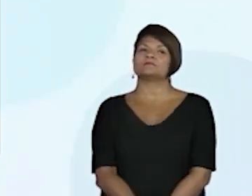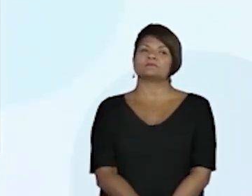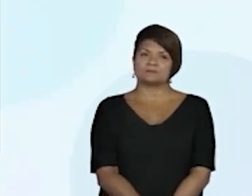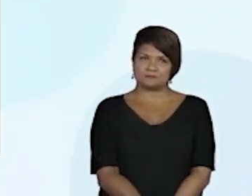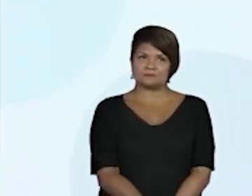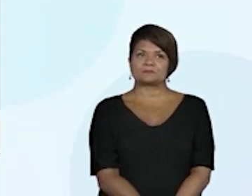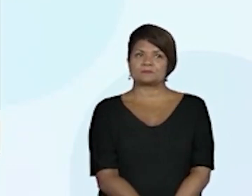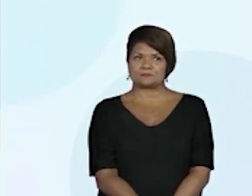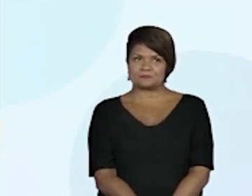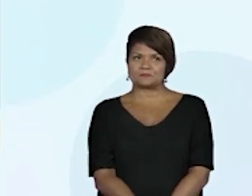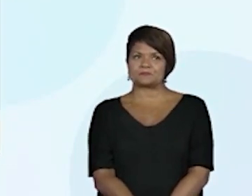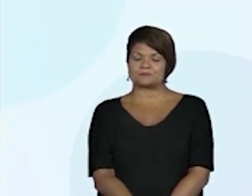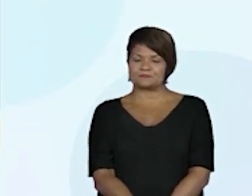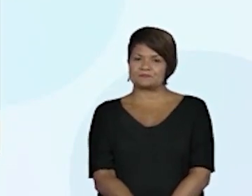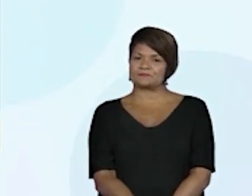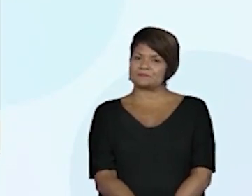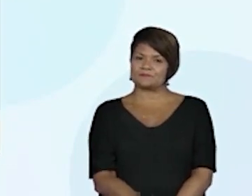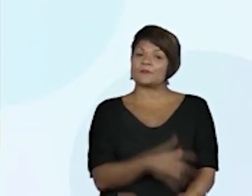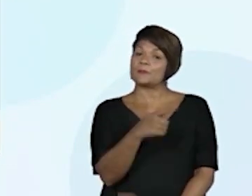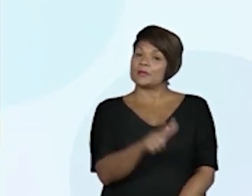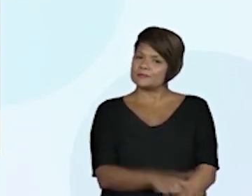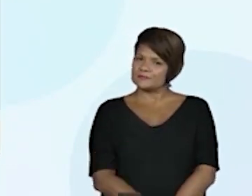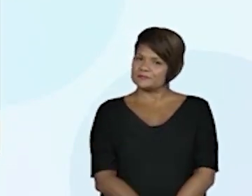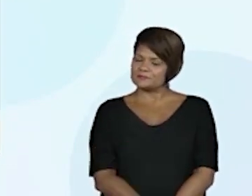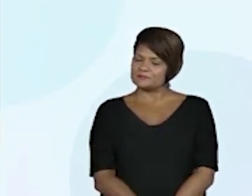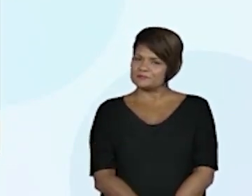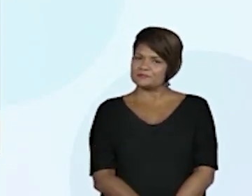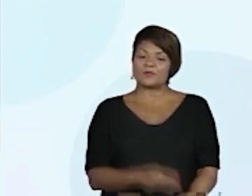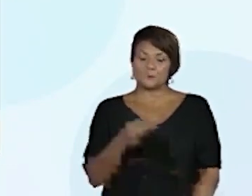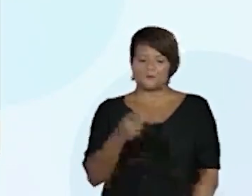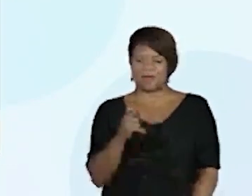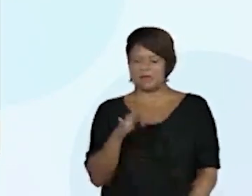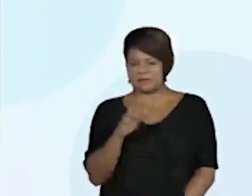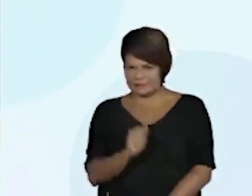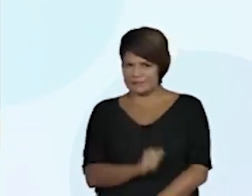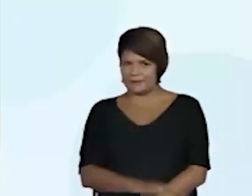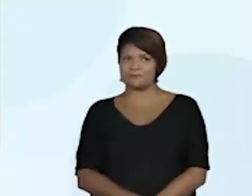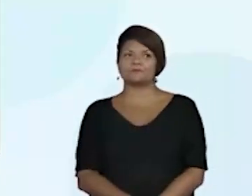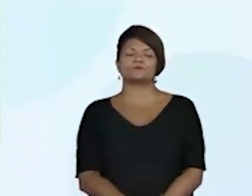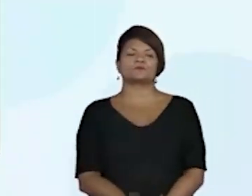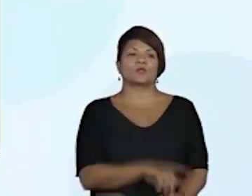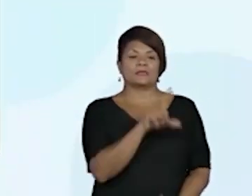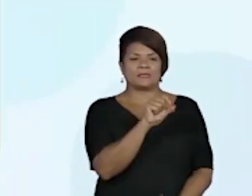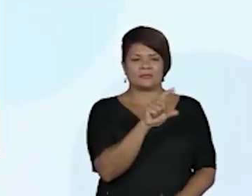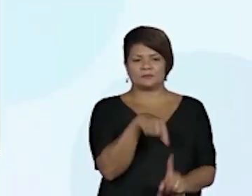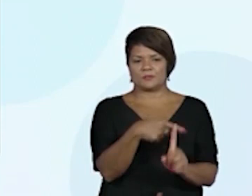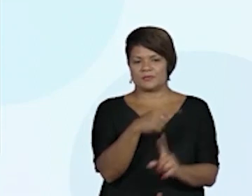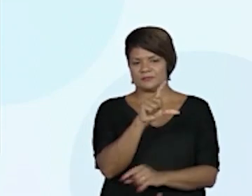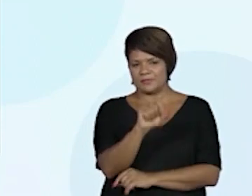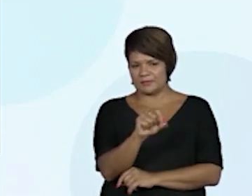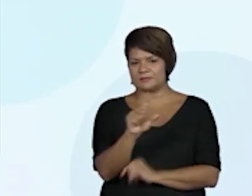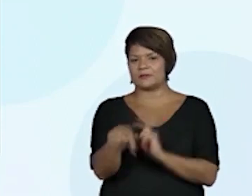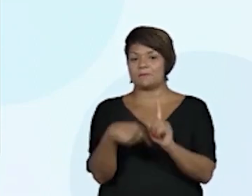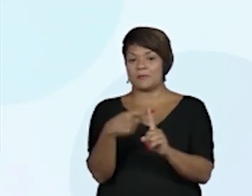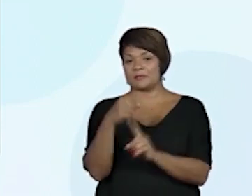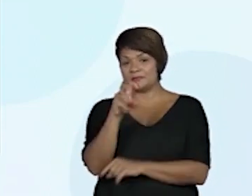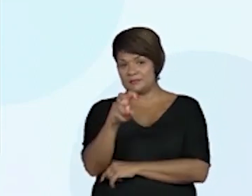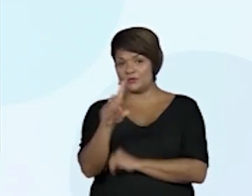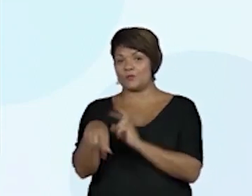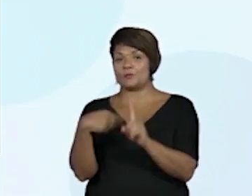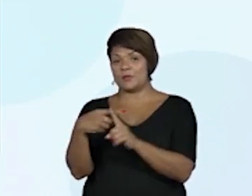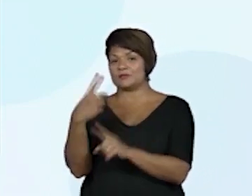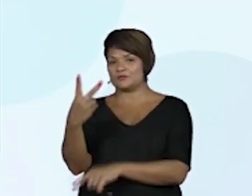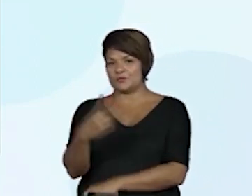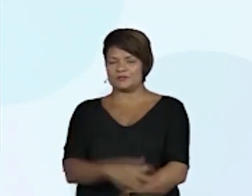27. 27. O que mais? A professora Maria Aparecida mandou 10 mais 10, mais 5, mais